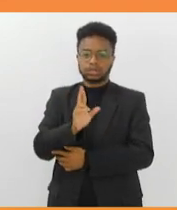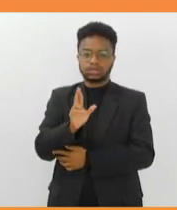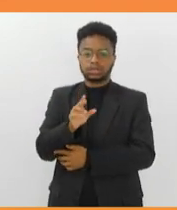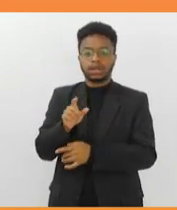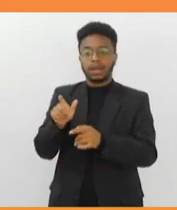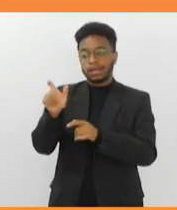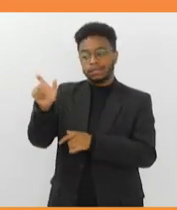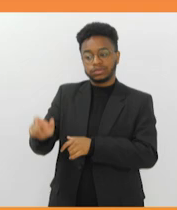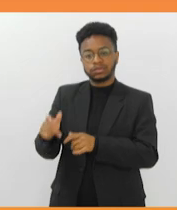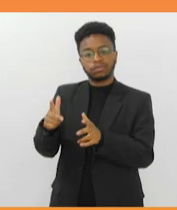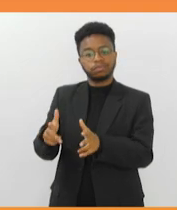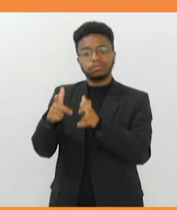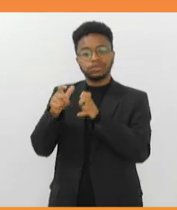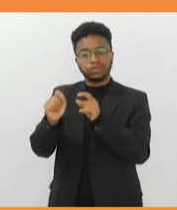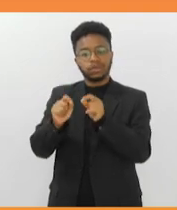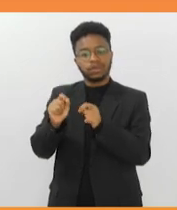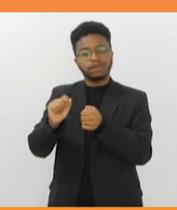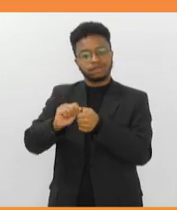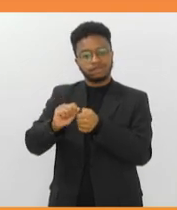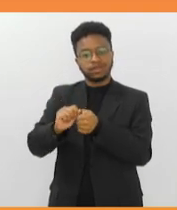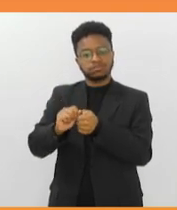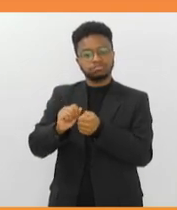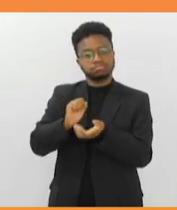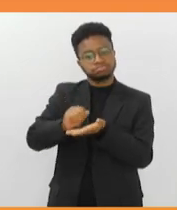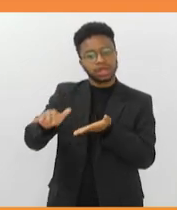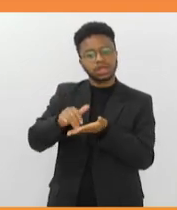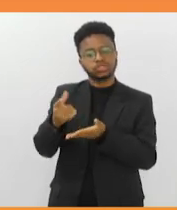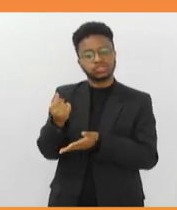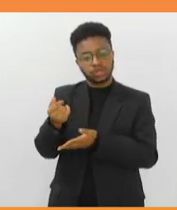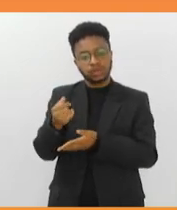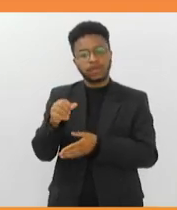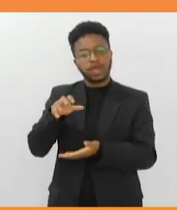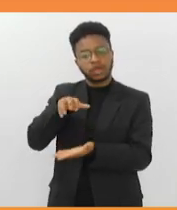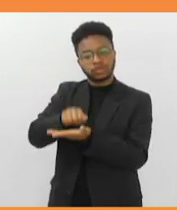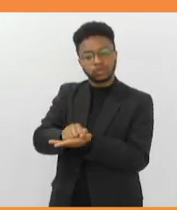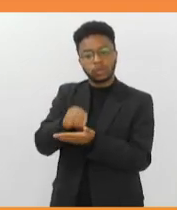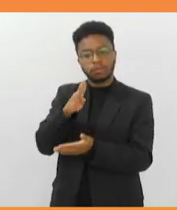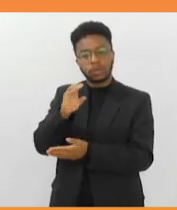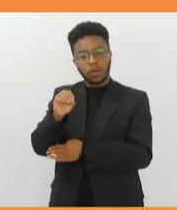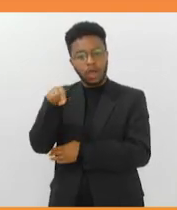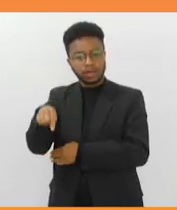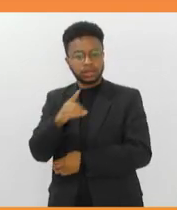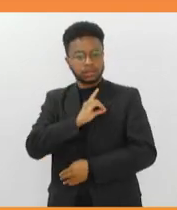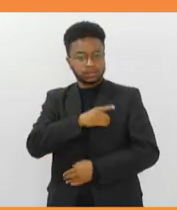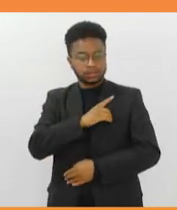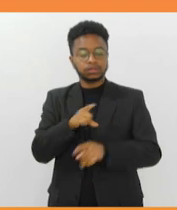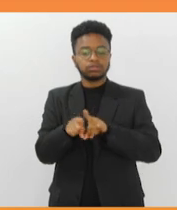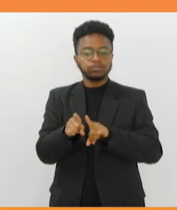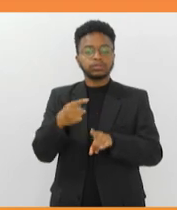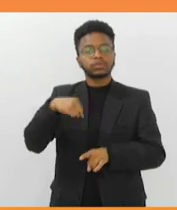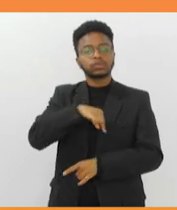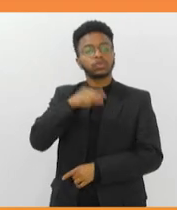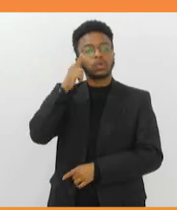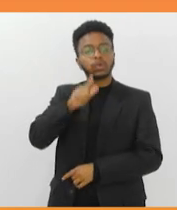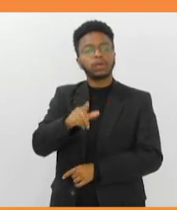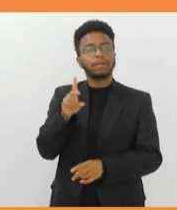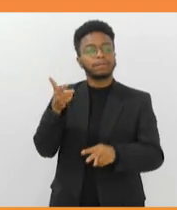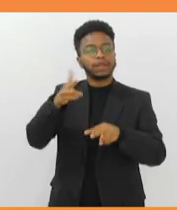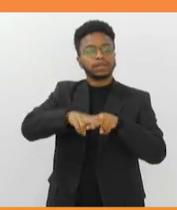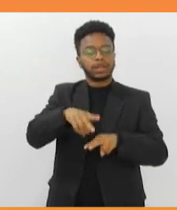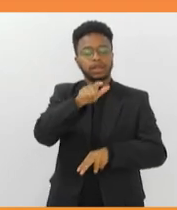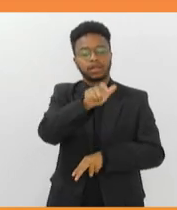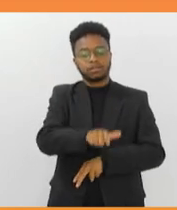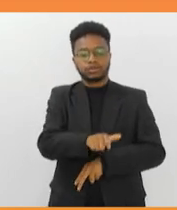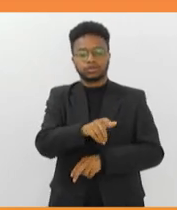essa transação tinha sido feita, veio na delegacia, fez o registro e a delegacia conseguiu prender esse